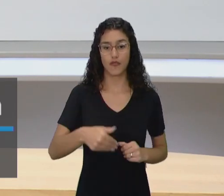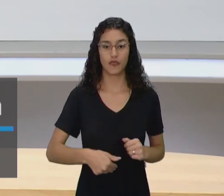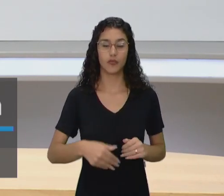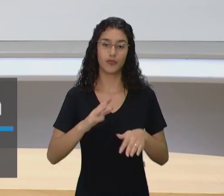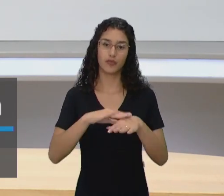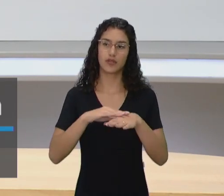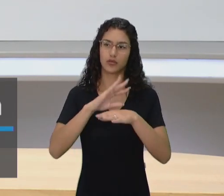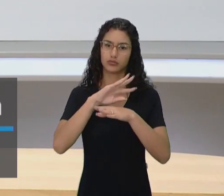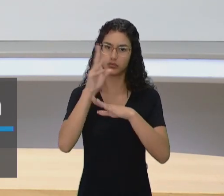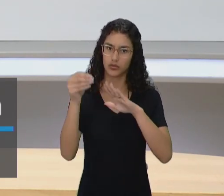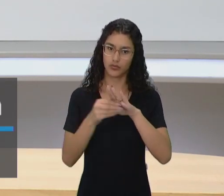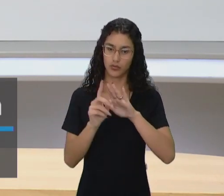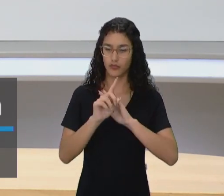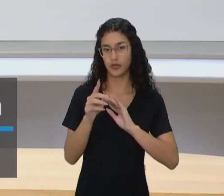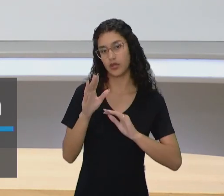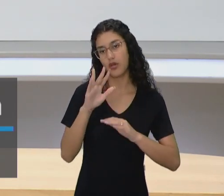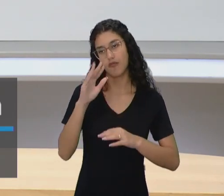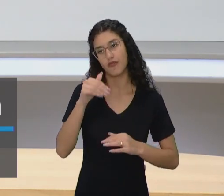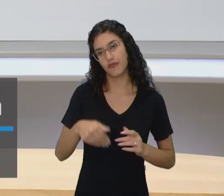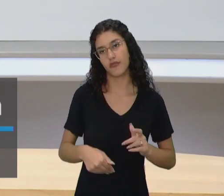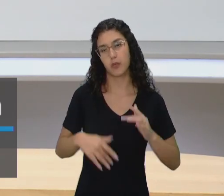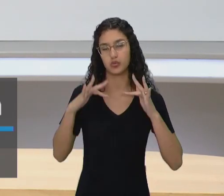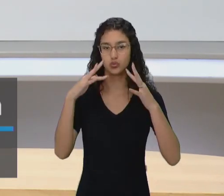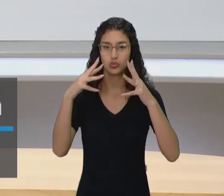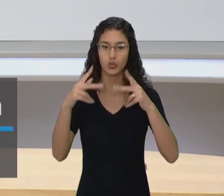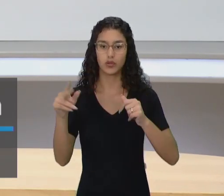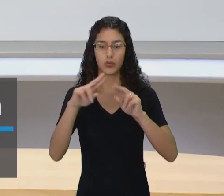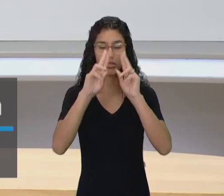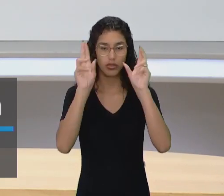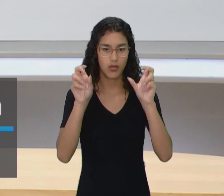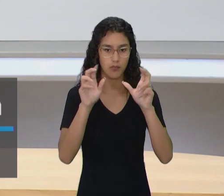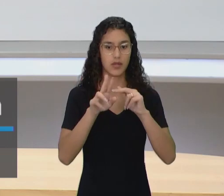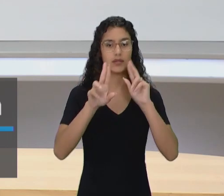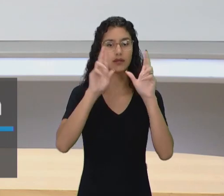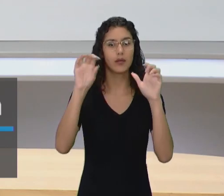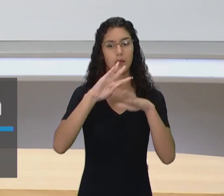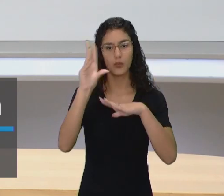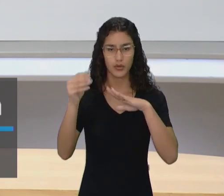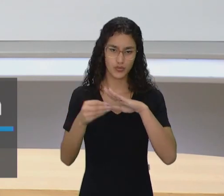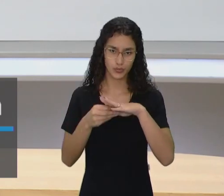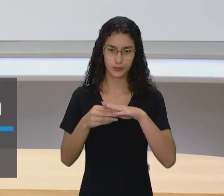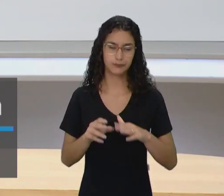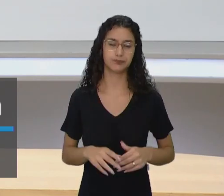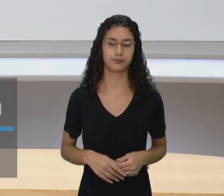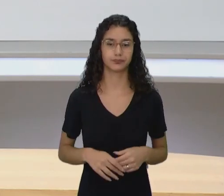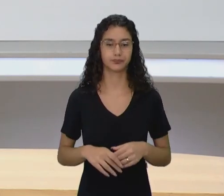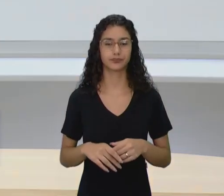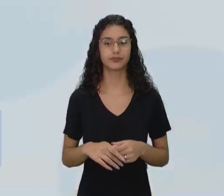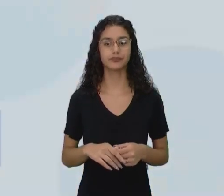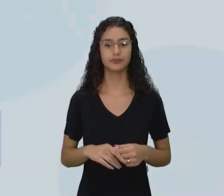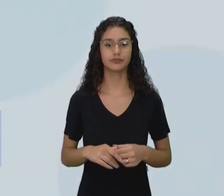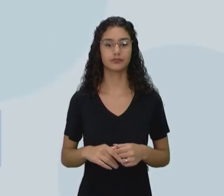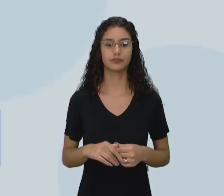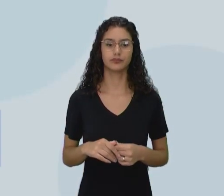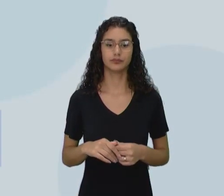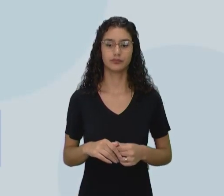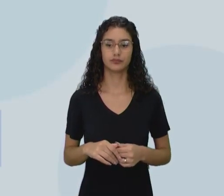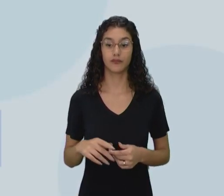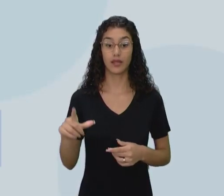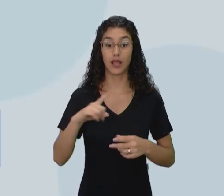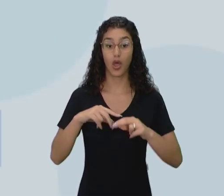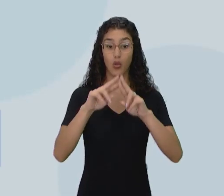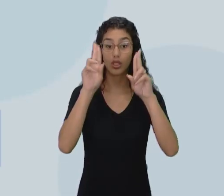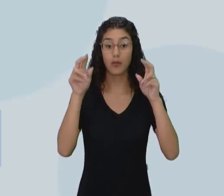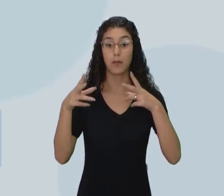fazendo um recorte, aí eu não estou falando da fome no geral. Então, esse é um tema. Então, lembrando que tema é um recorte do assunto, tá? Na tela para eles, então, quando fala